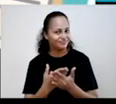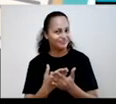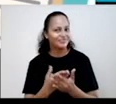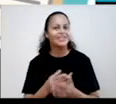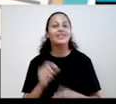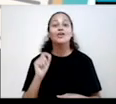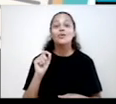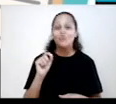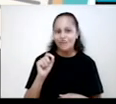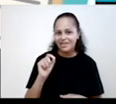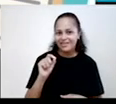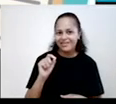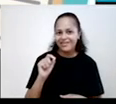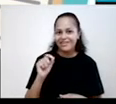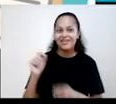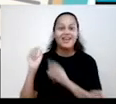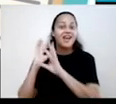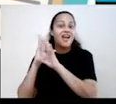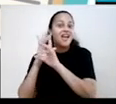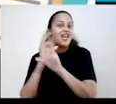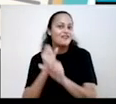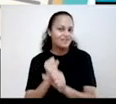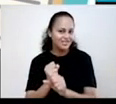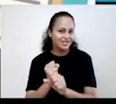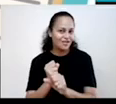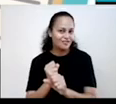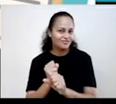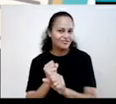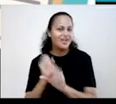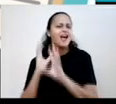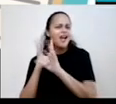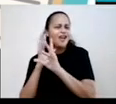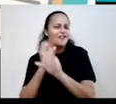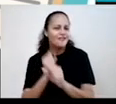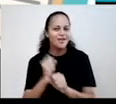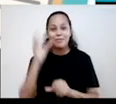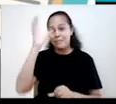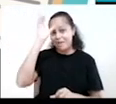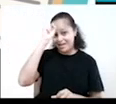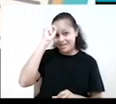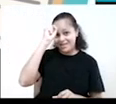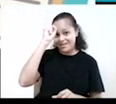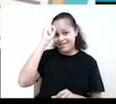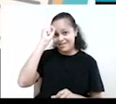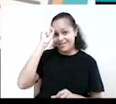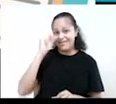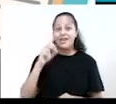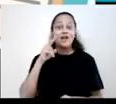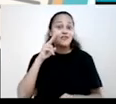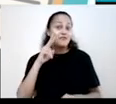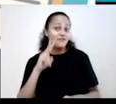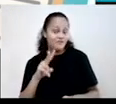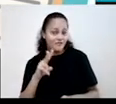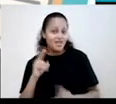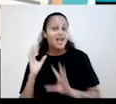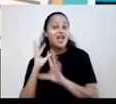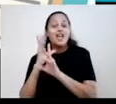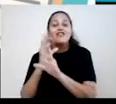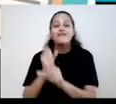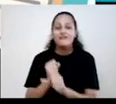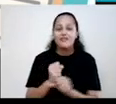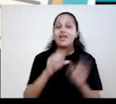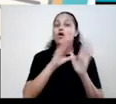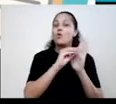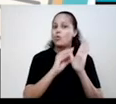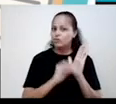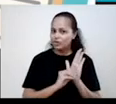um módulo que nós vamos tratar de revisão. Então, olha, rever para aprender. Vamos ver conteúdos, né? Rever